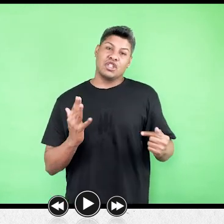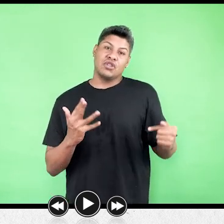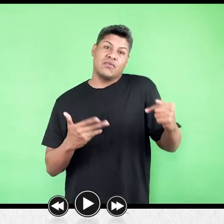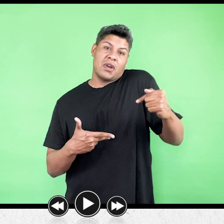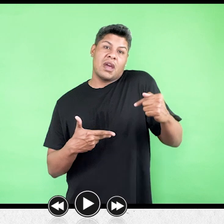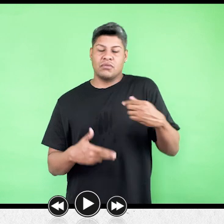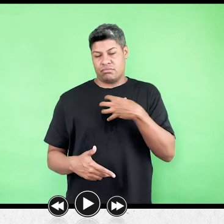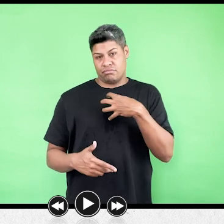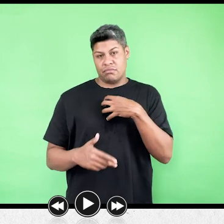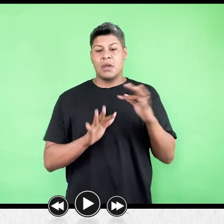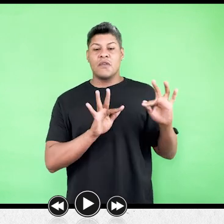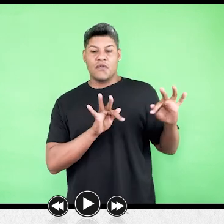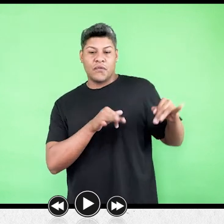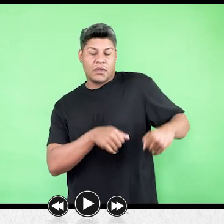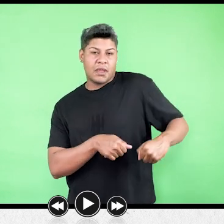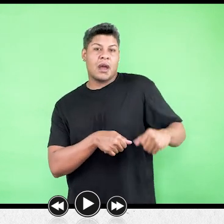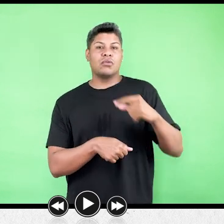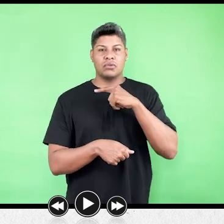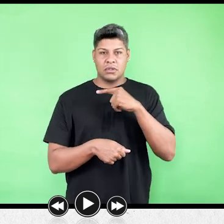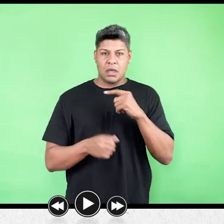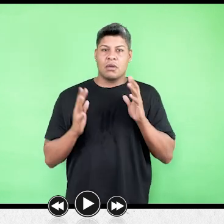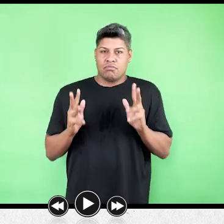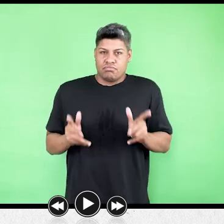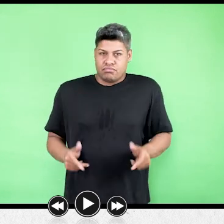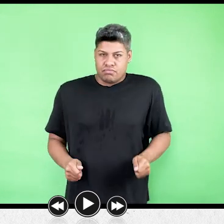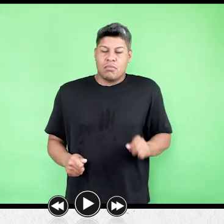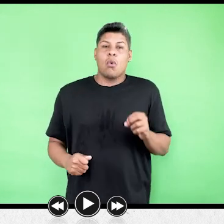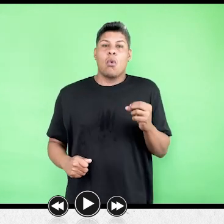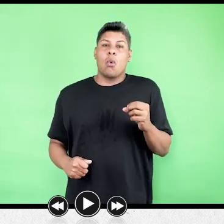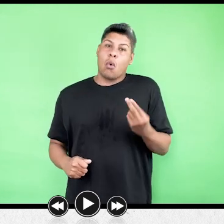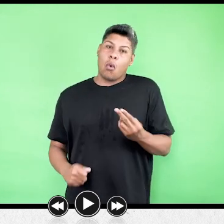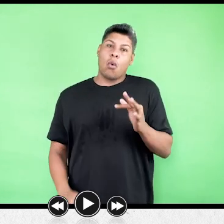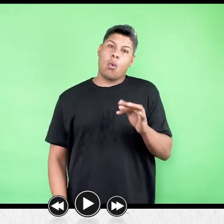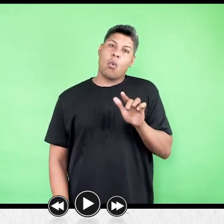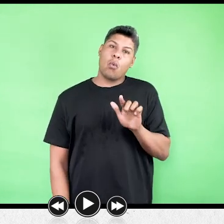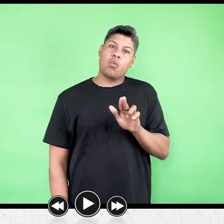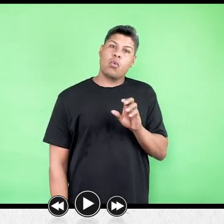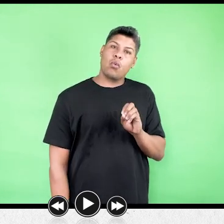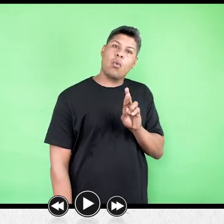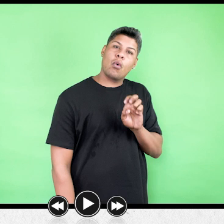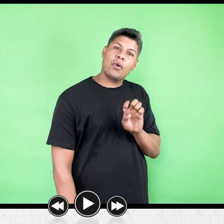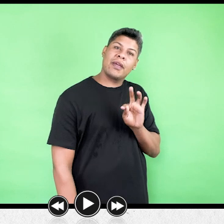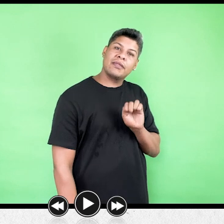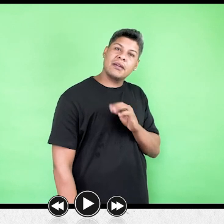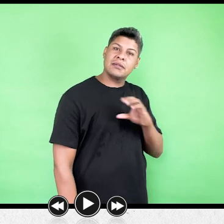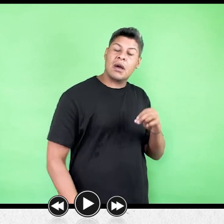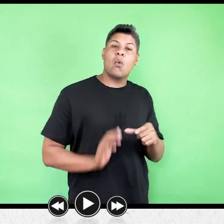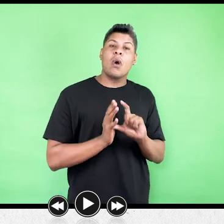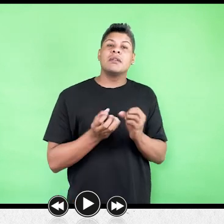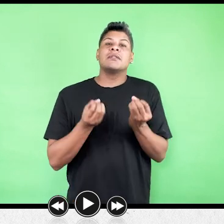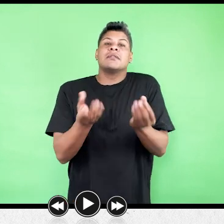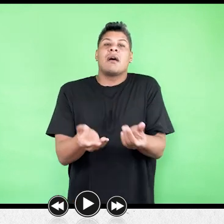E depois, no final, a gente vai ter a desinfecção e a fluoretação antes de distribuir essa água para a população.